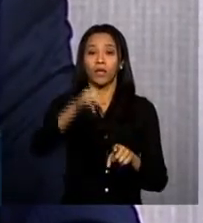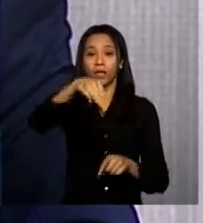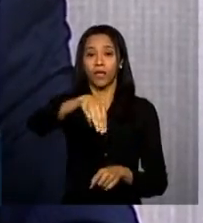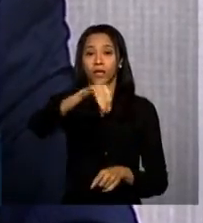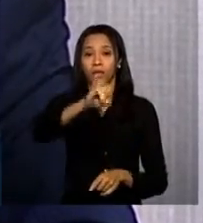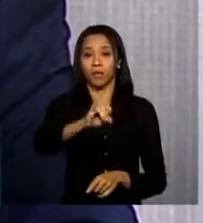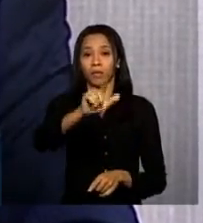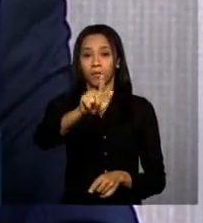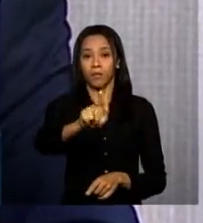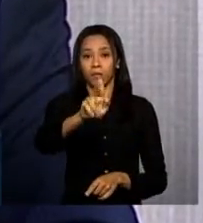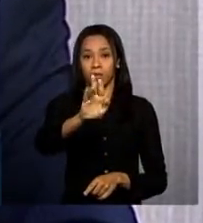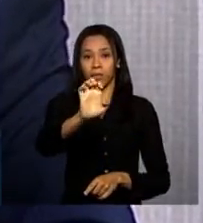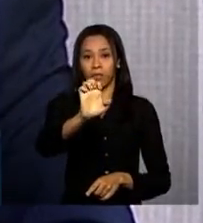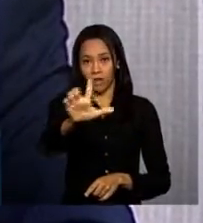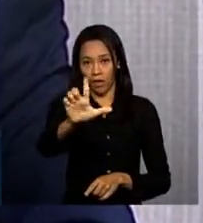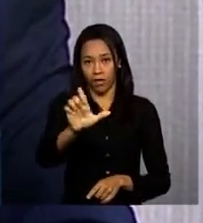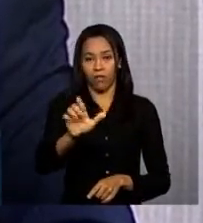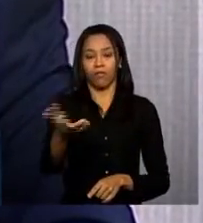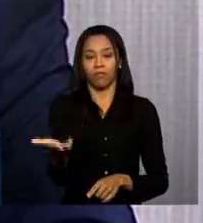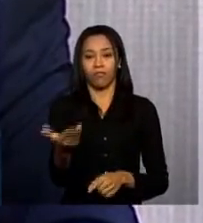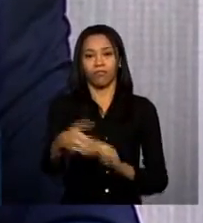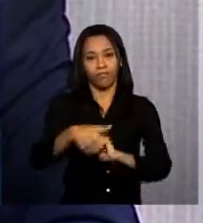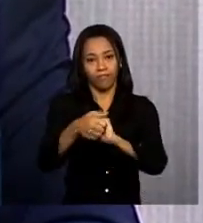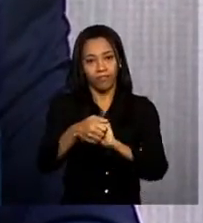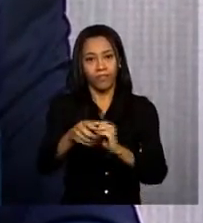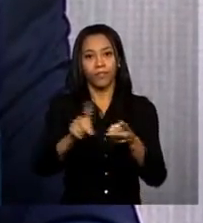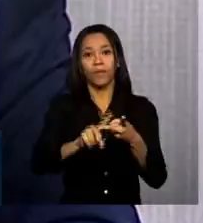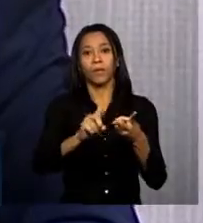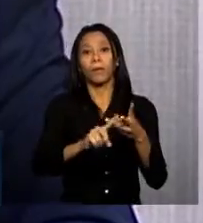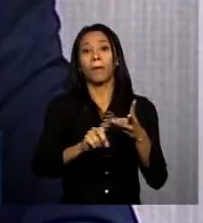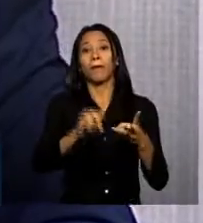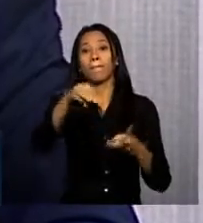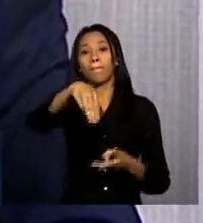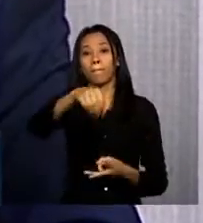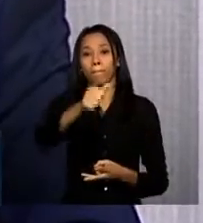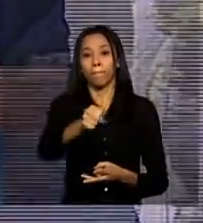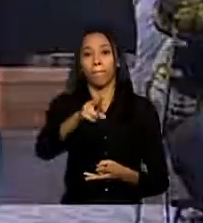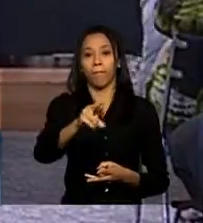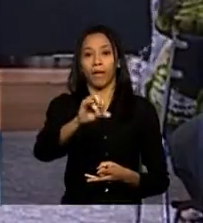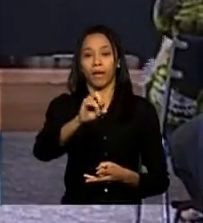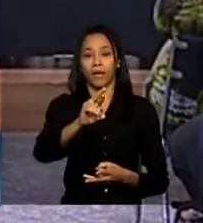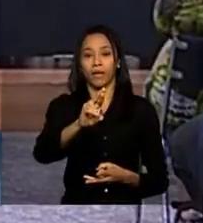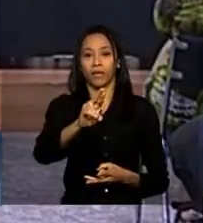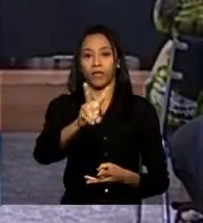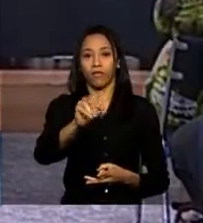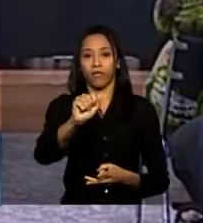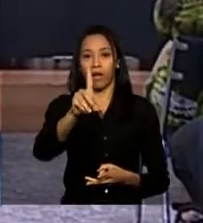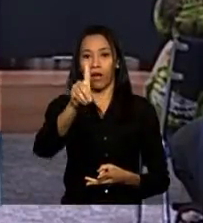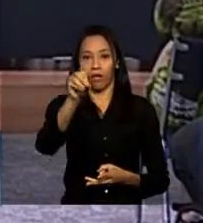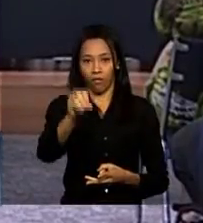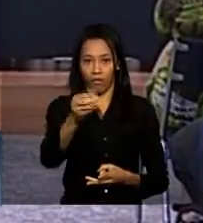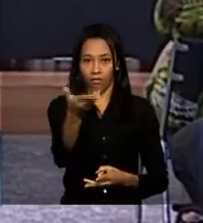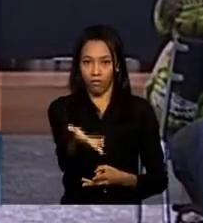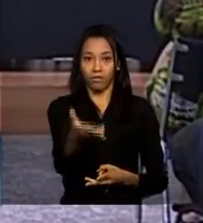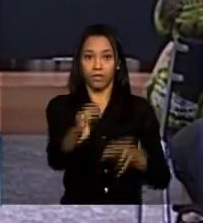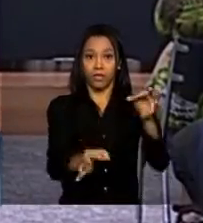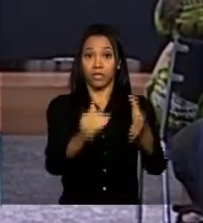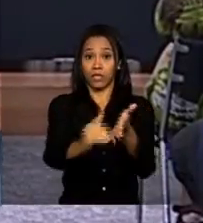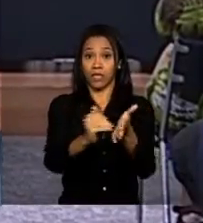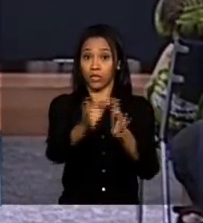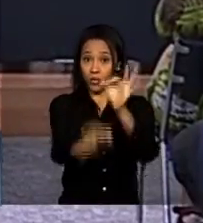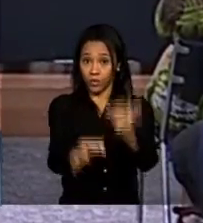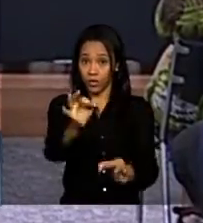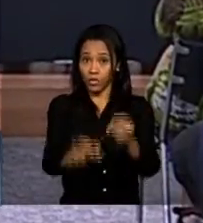da Secretaria-Geral da Presidência da República, Marivaldo Pereira, secretário-executivo do Ministério da Justiça, a nossa